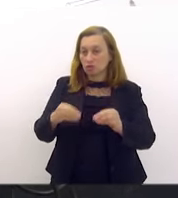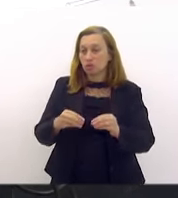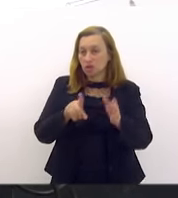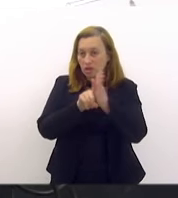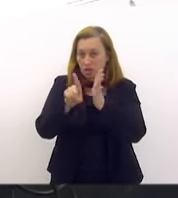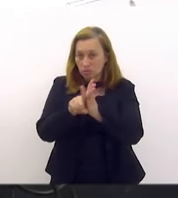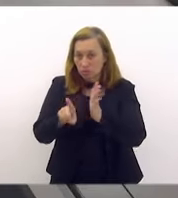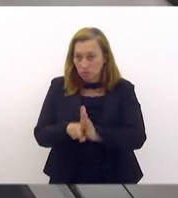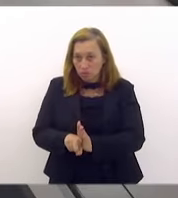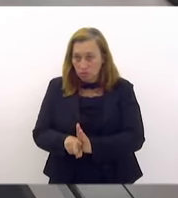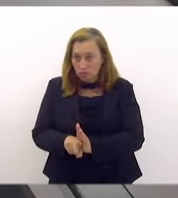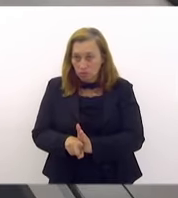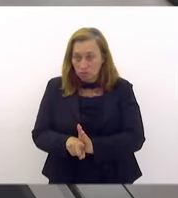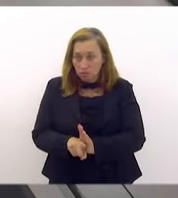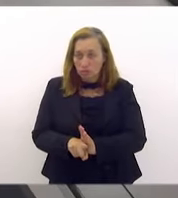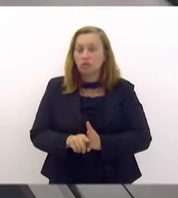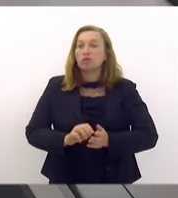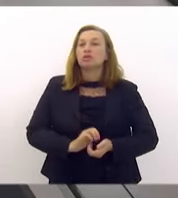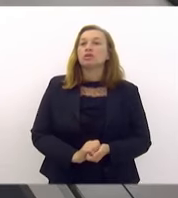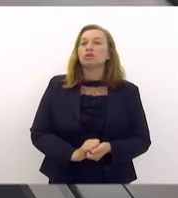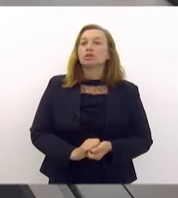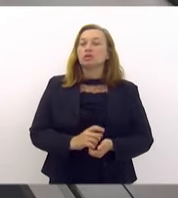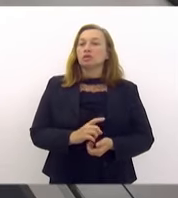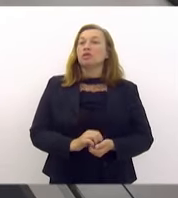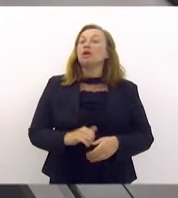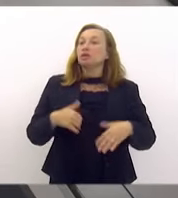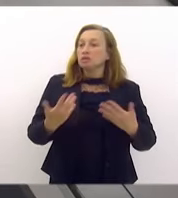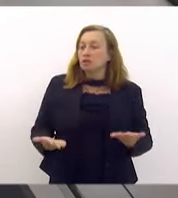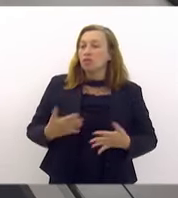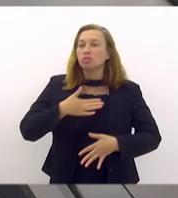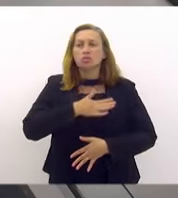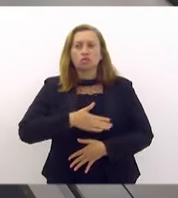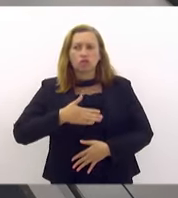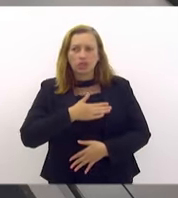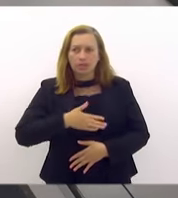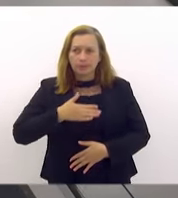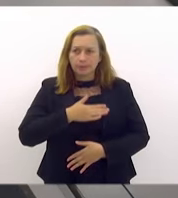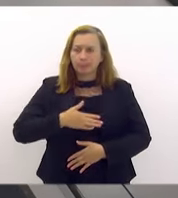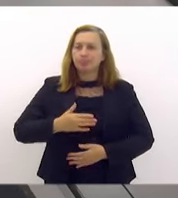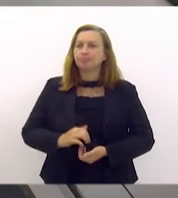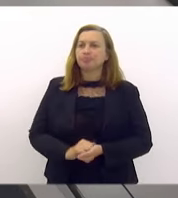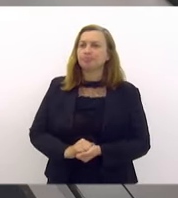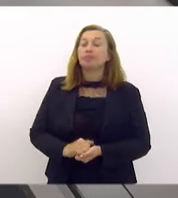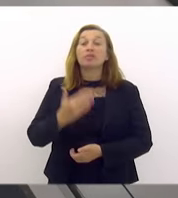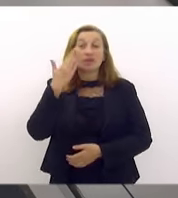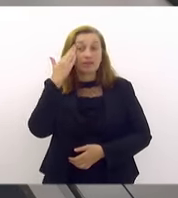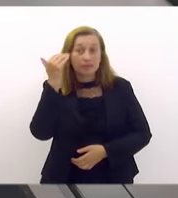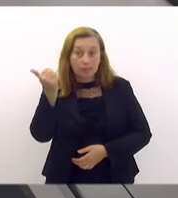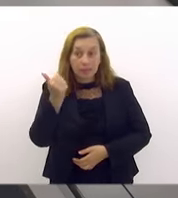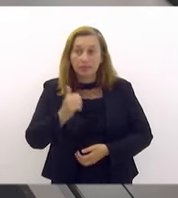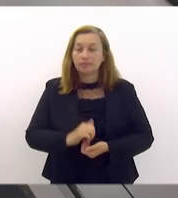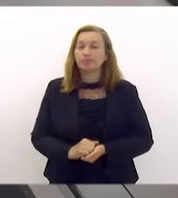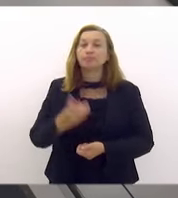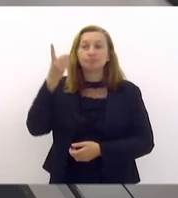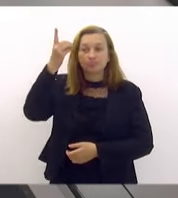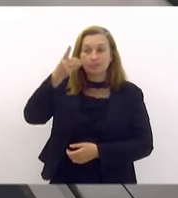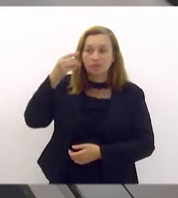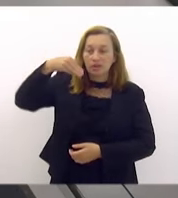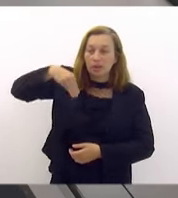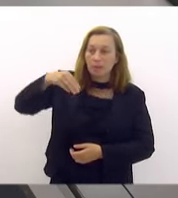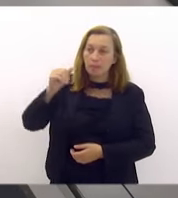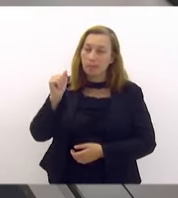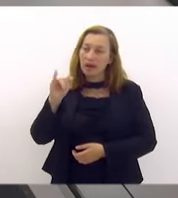colocadas nesse colegiado Então gostaria de de saber do deputado Márcio